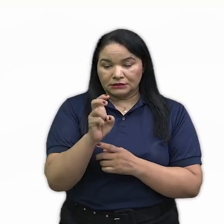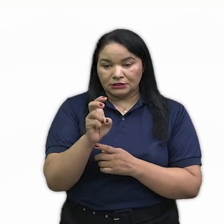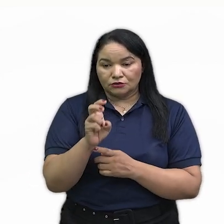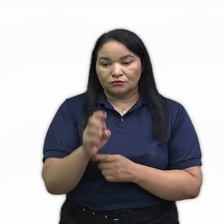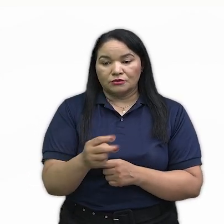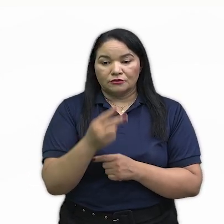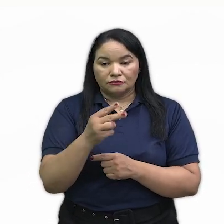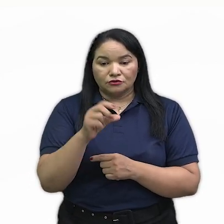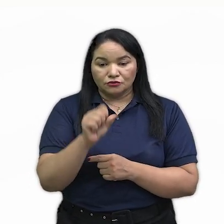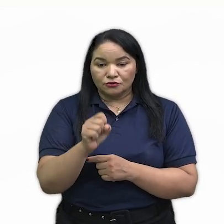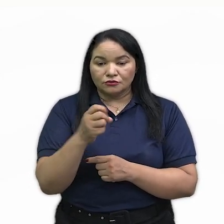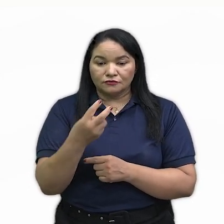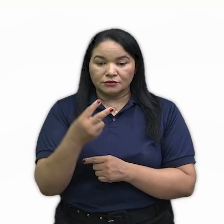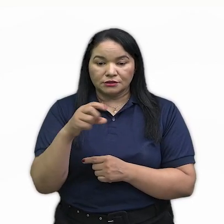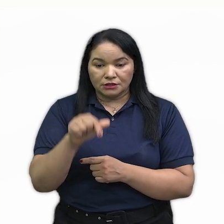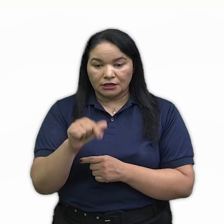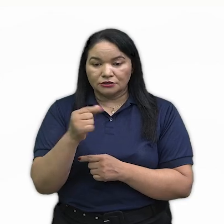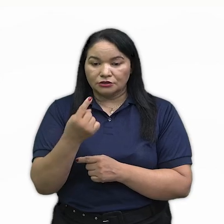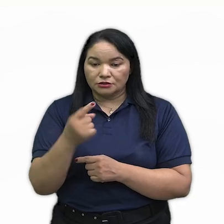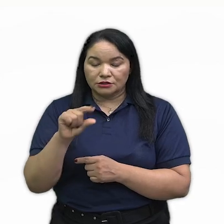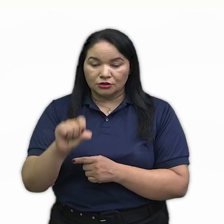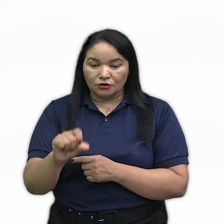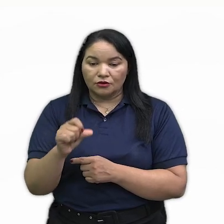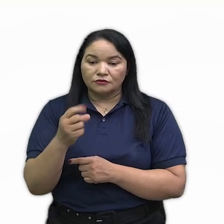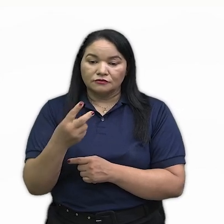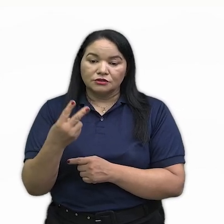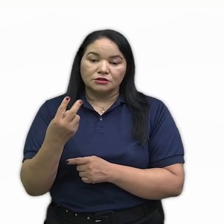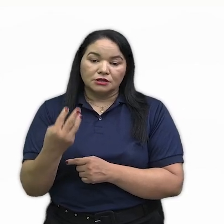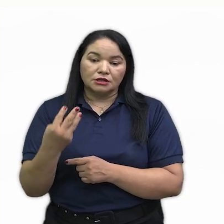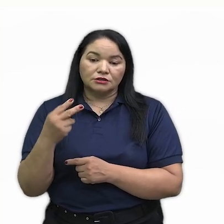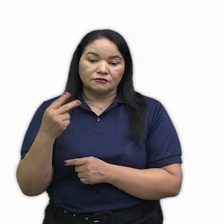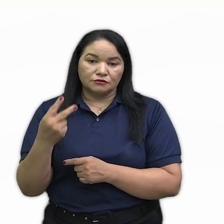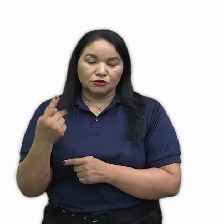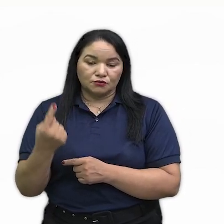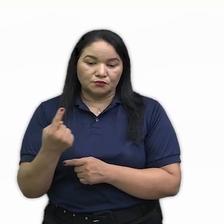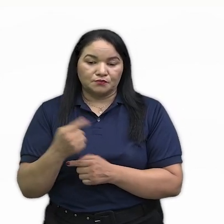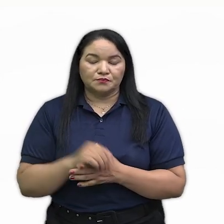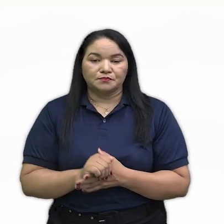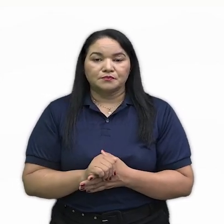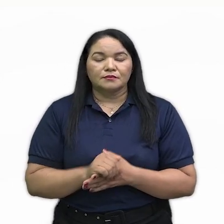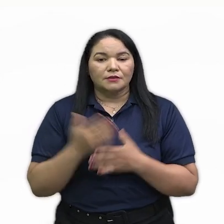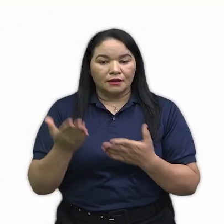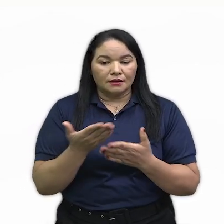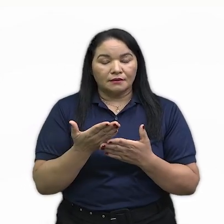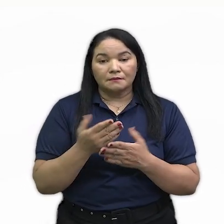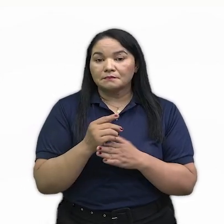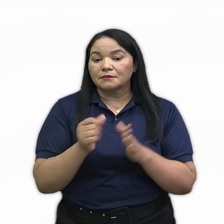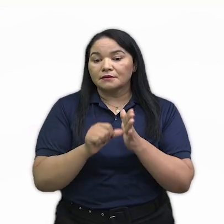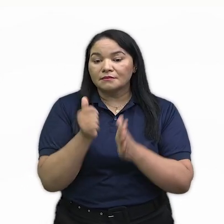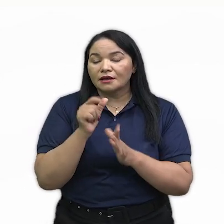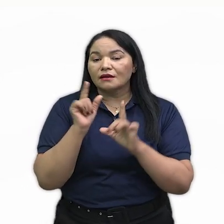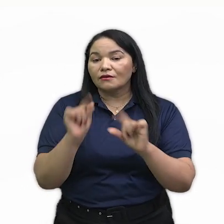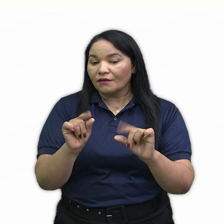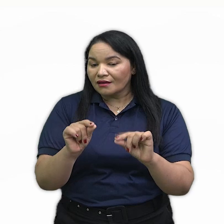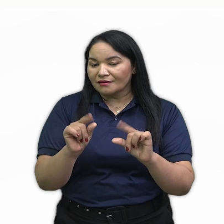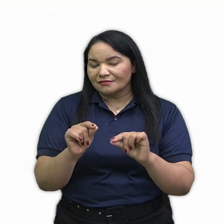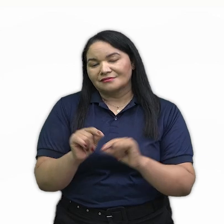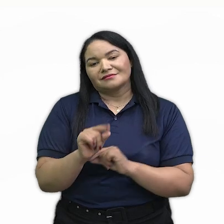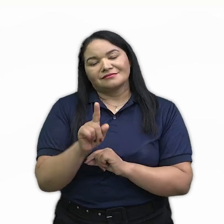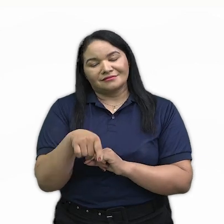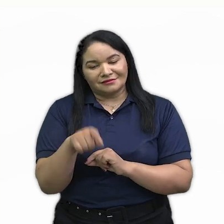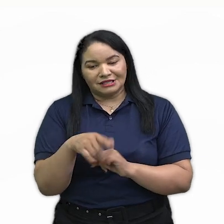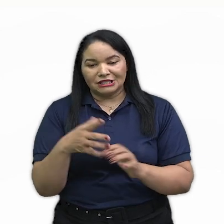23 e 21. Perfeito? Então, como eu te falei agora há pouco, o primeiro passo aqui